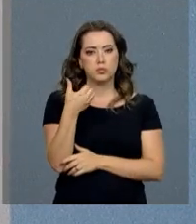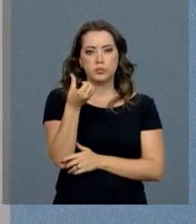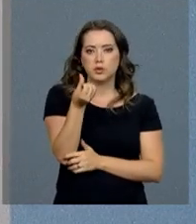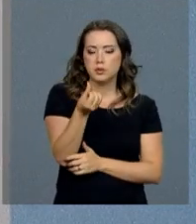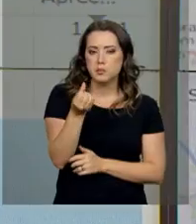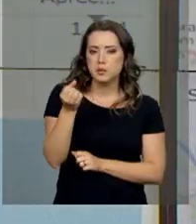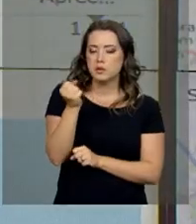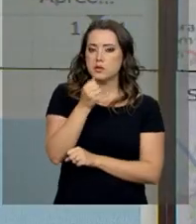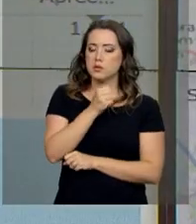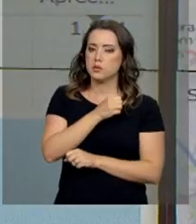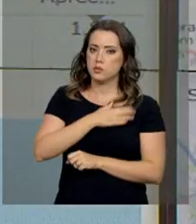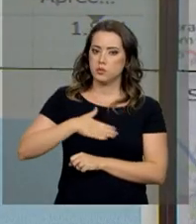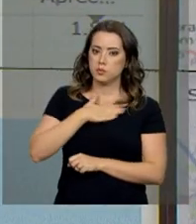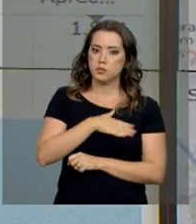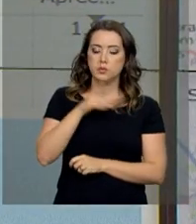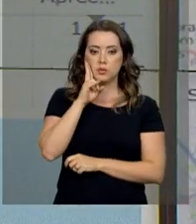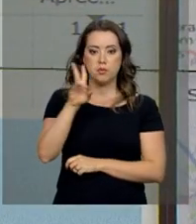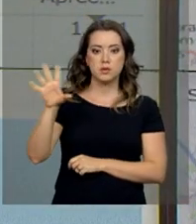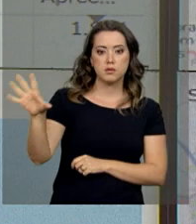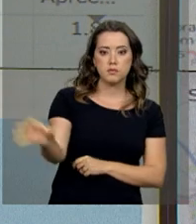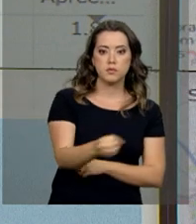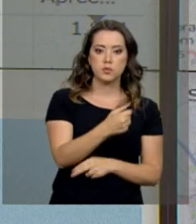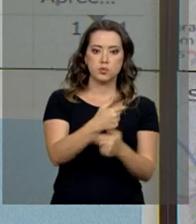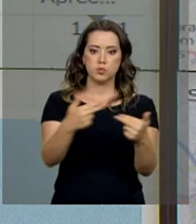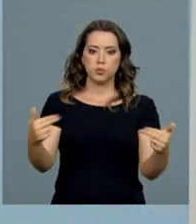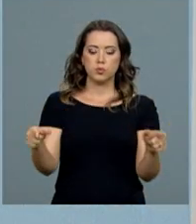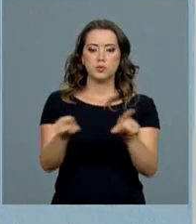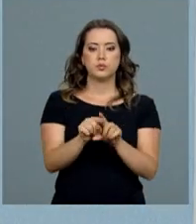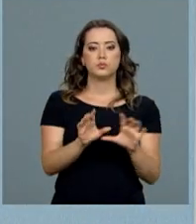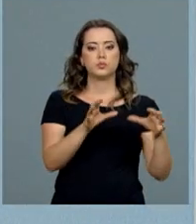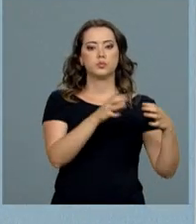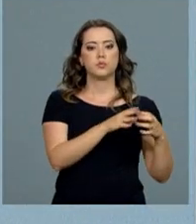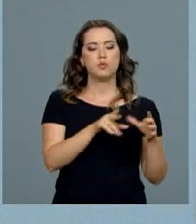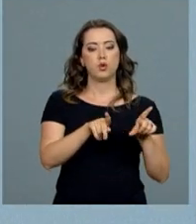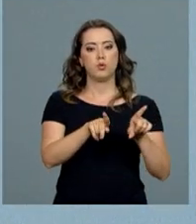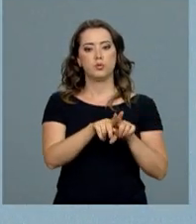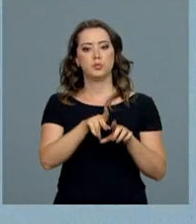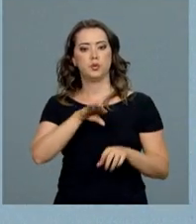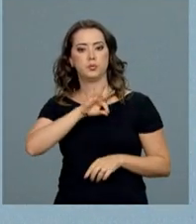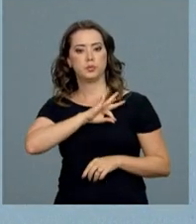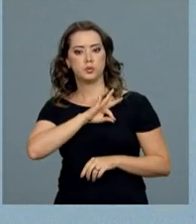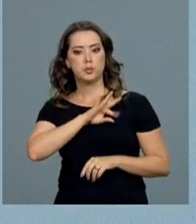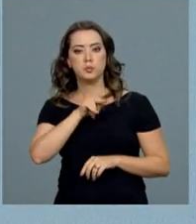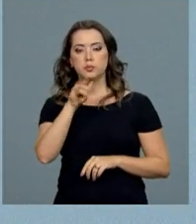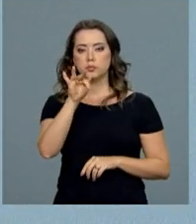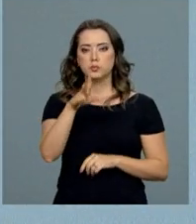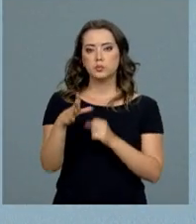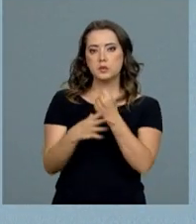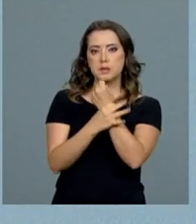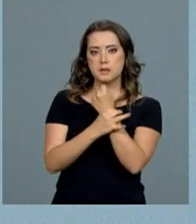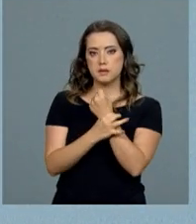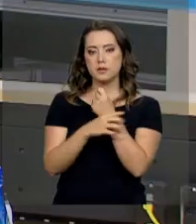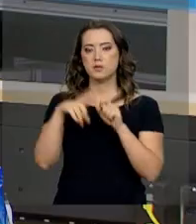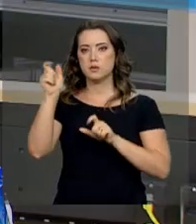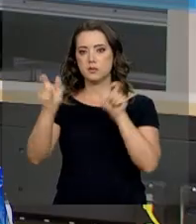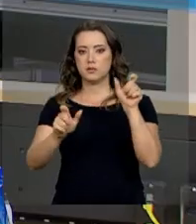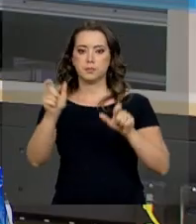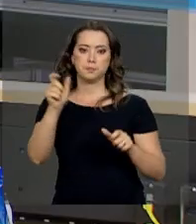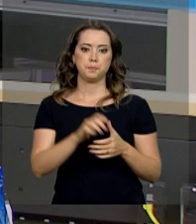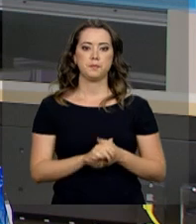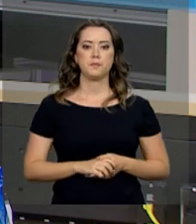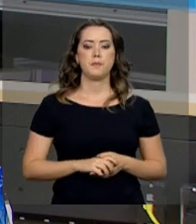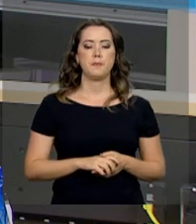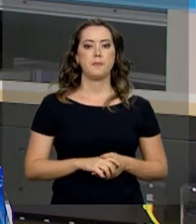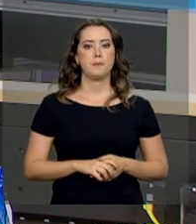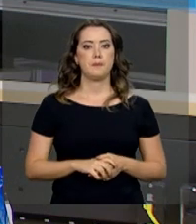se pode acompanhar as apreensões de bens e as equipes da Polícia Federal que fazem a segurança dos candidatos. Segundo a